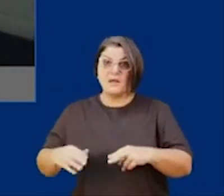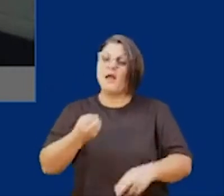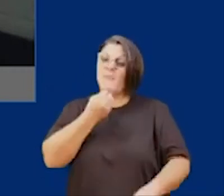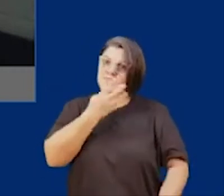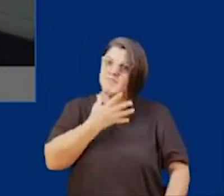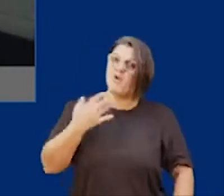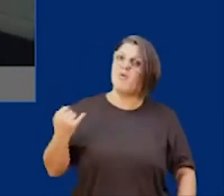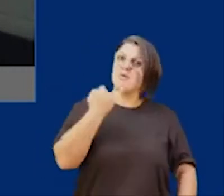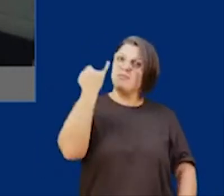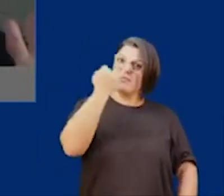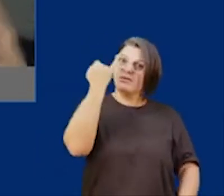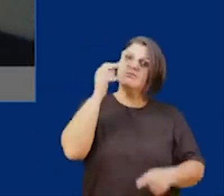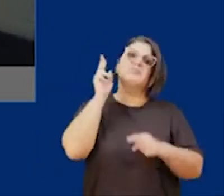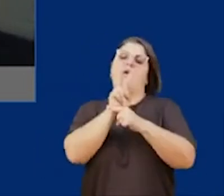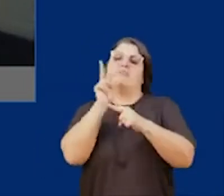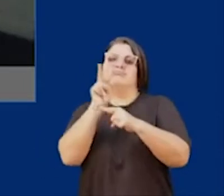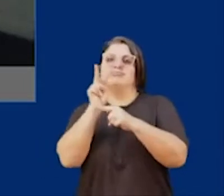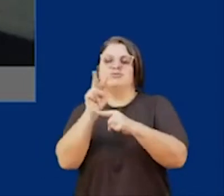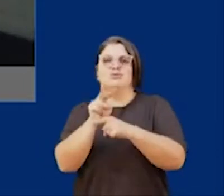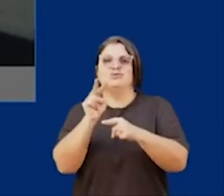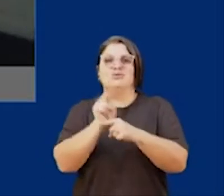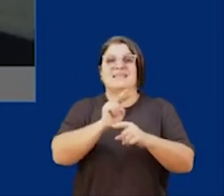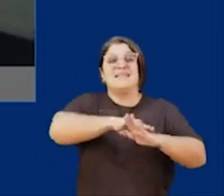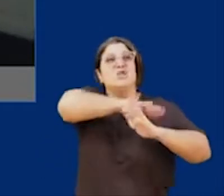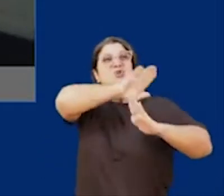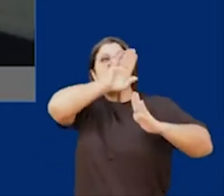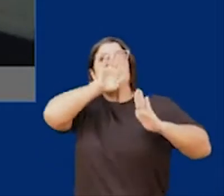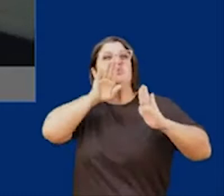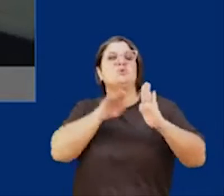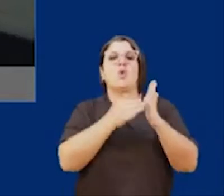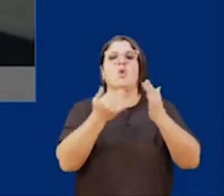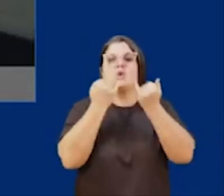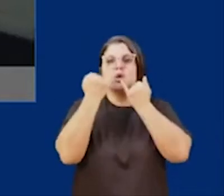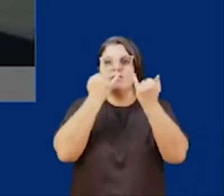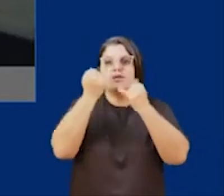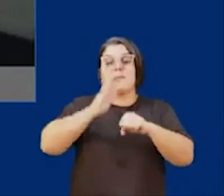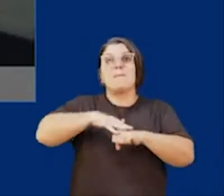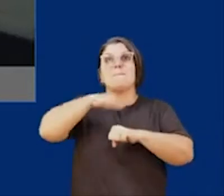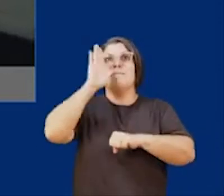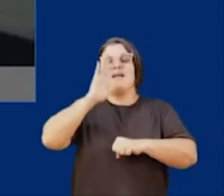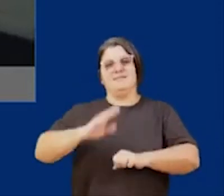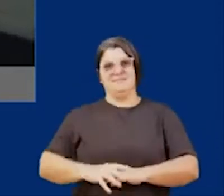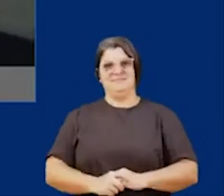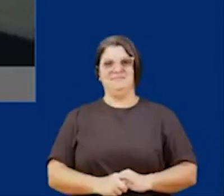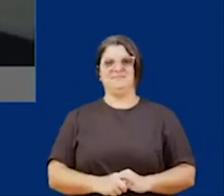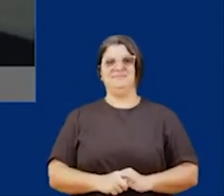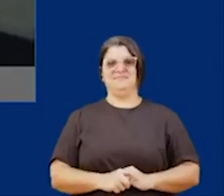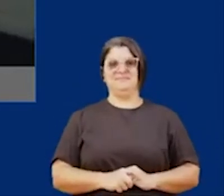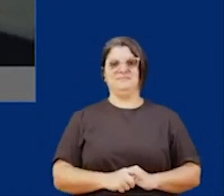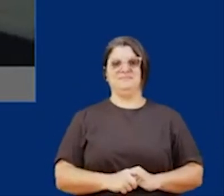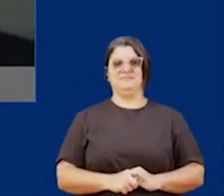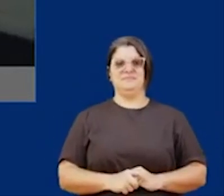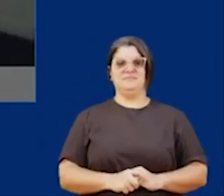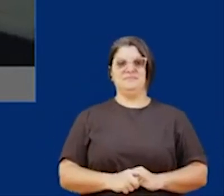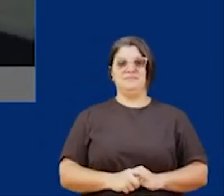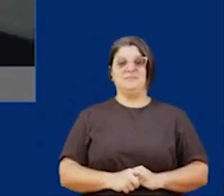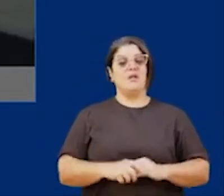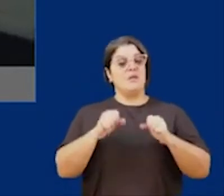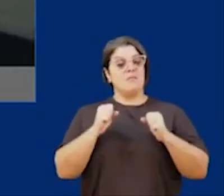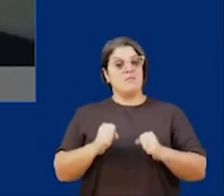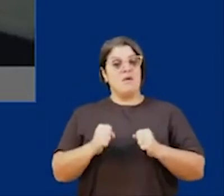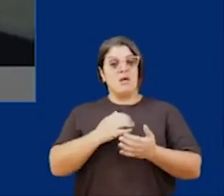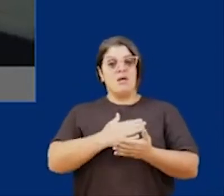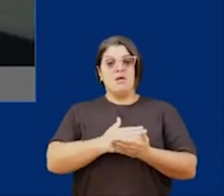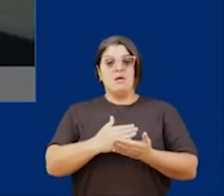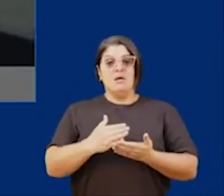ele já vem com tudo que veio do outro e muito mais, né. Deixa eu ver se a gente já pode começar, o pessoal